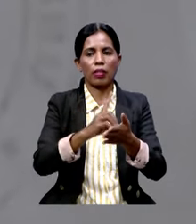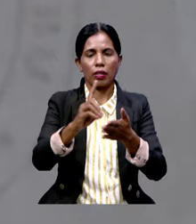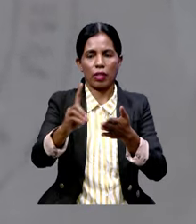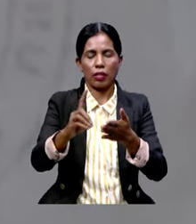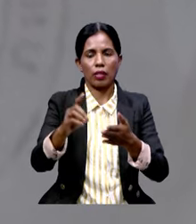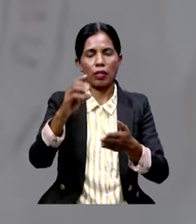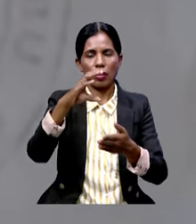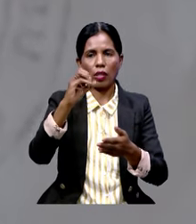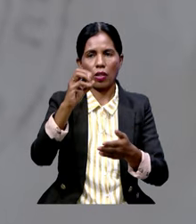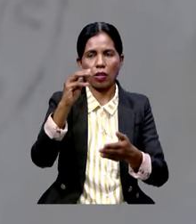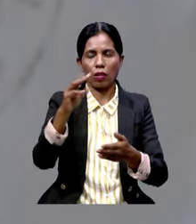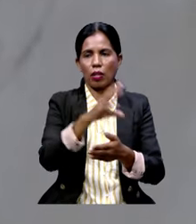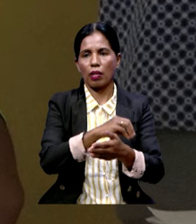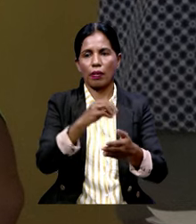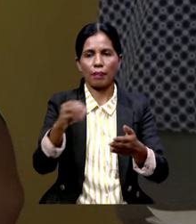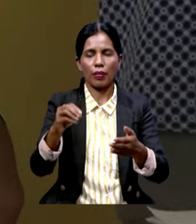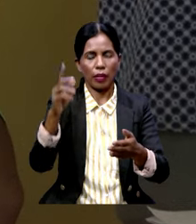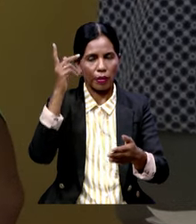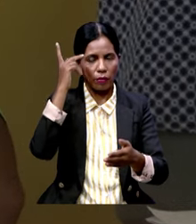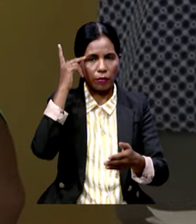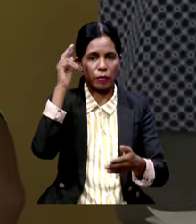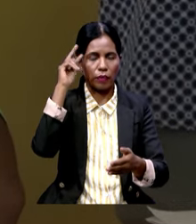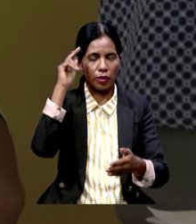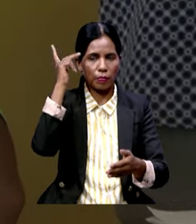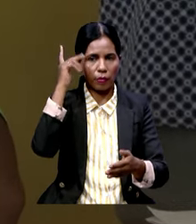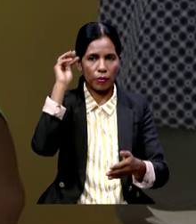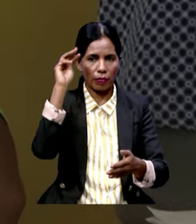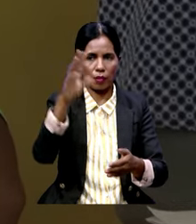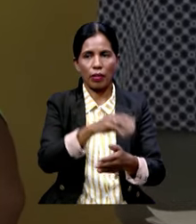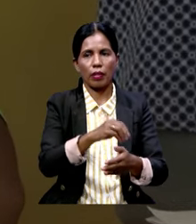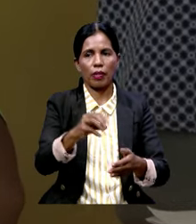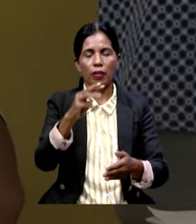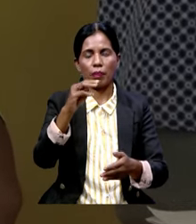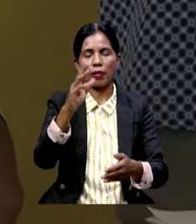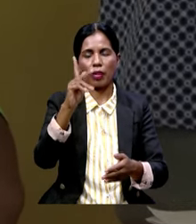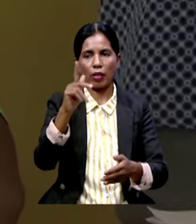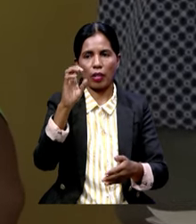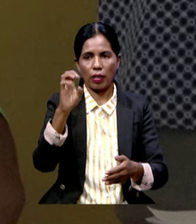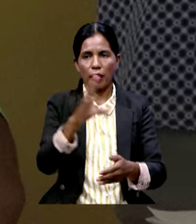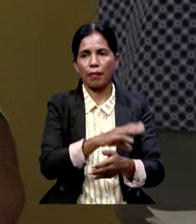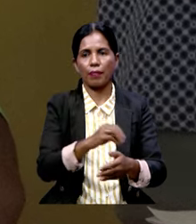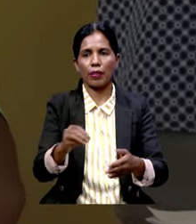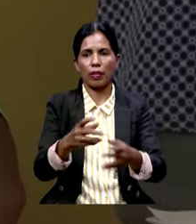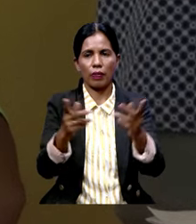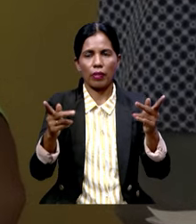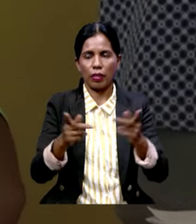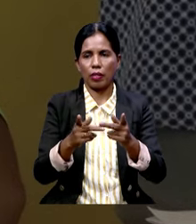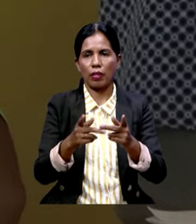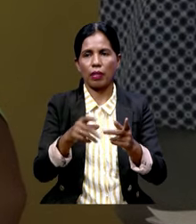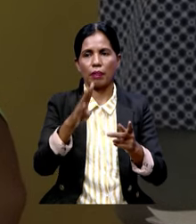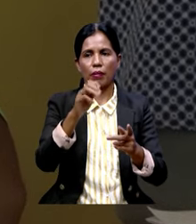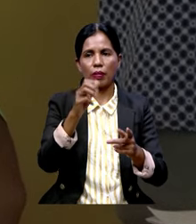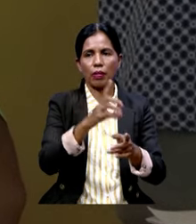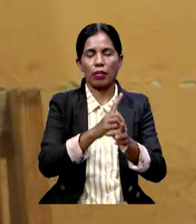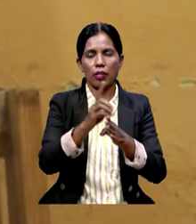koop lete ne, ministro vice primer ministro, kus mekai, mas ia fale suaren di bambu ni ane diretor